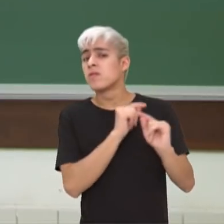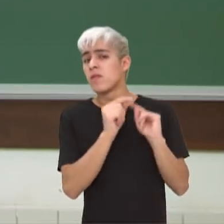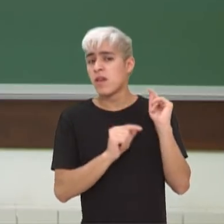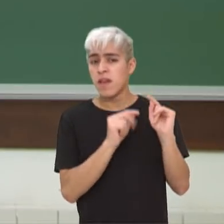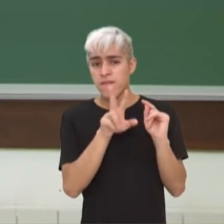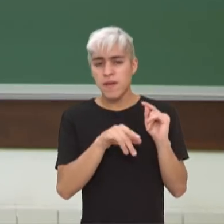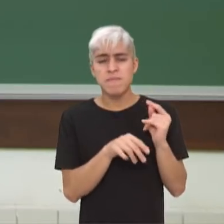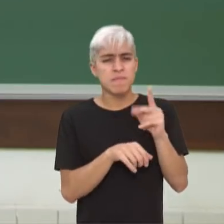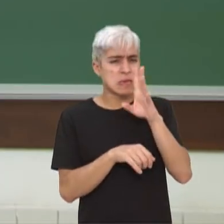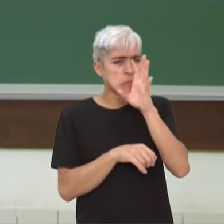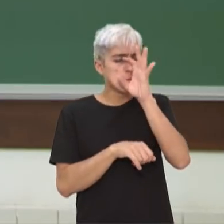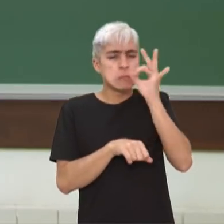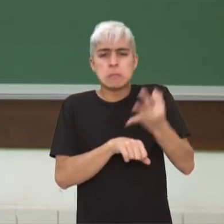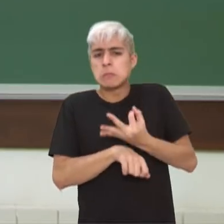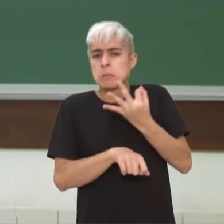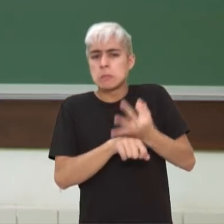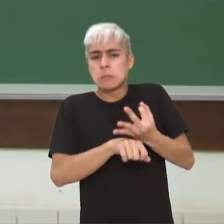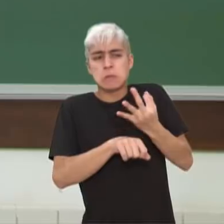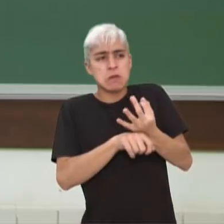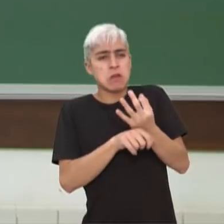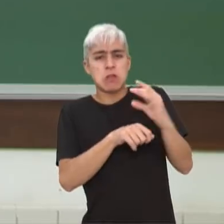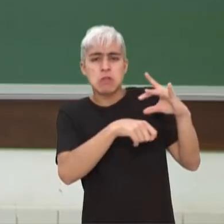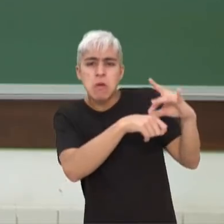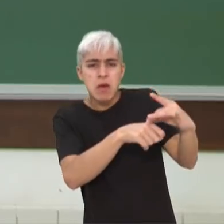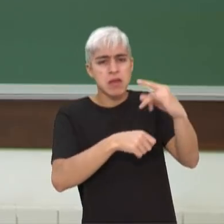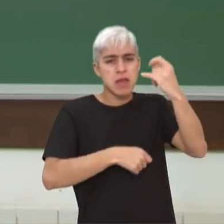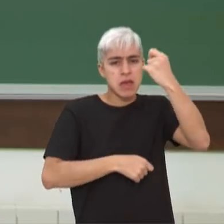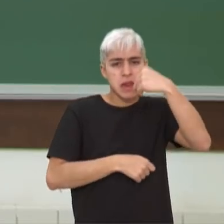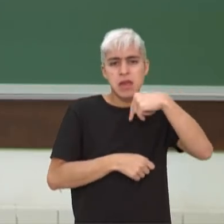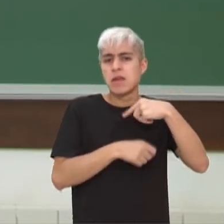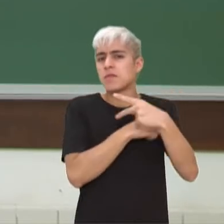mais resistente a alguns tipos de doença, como gripe